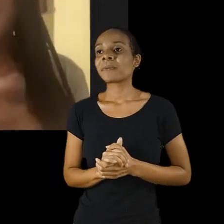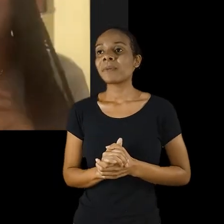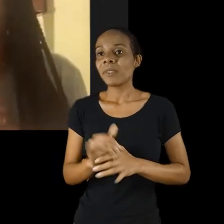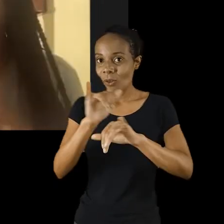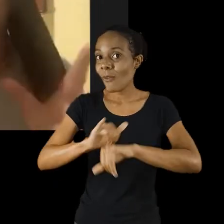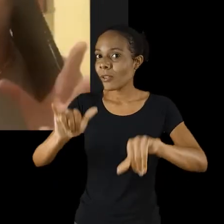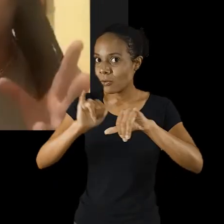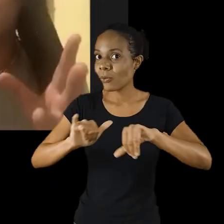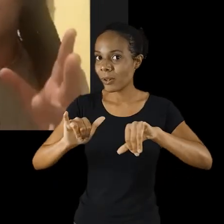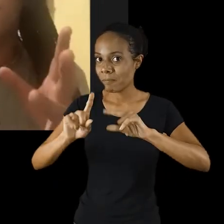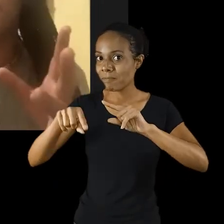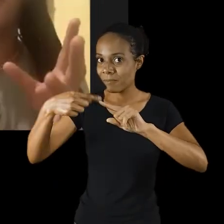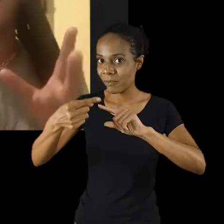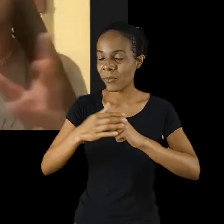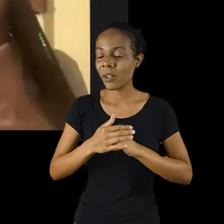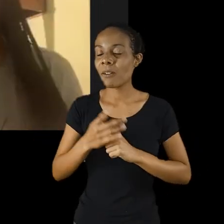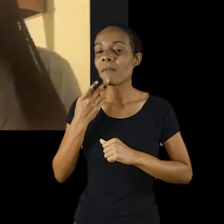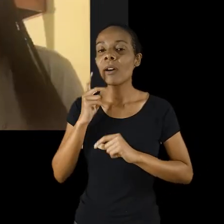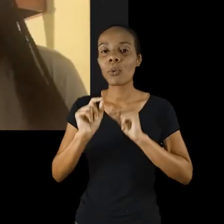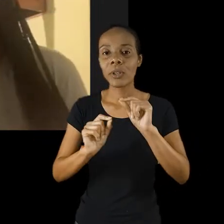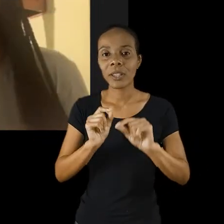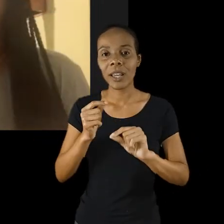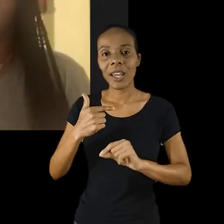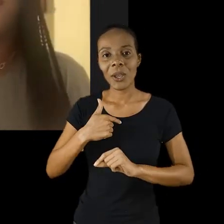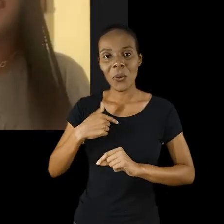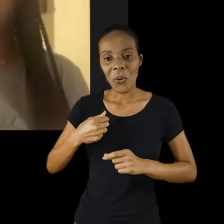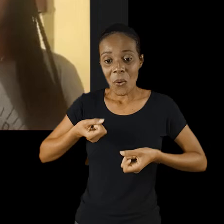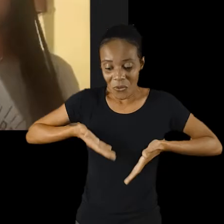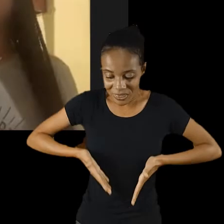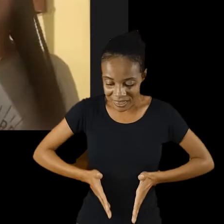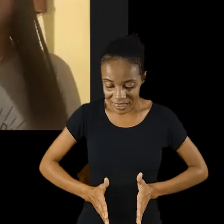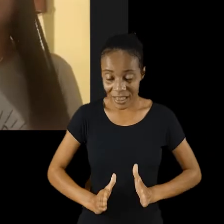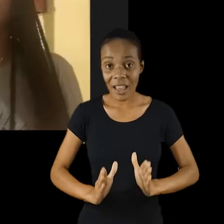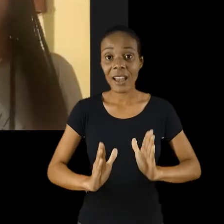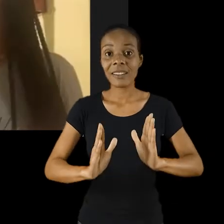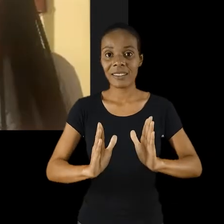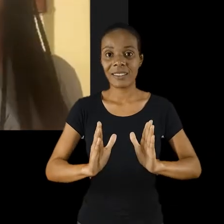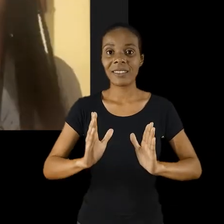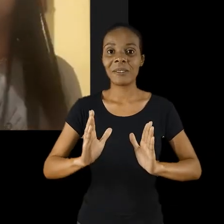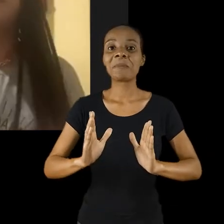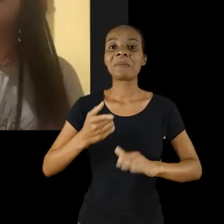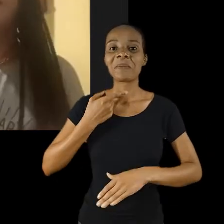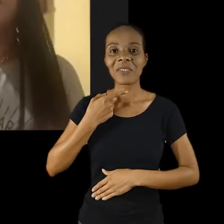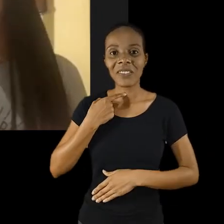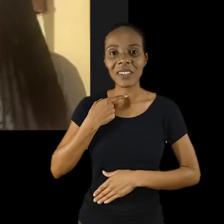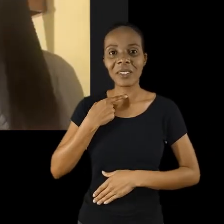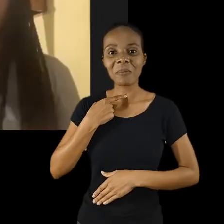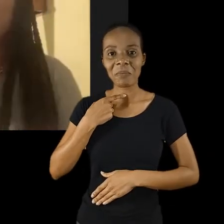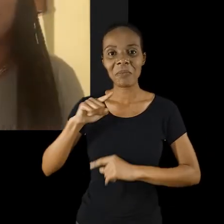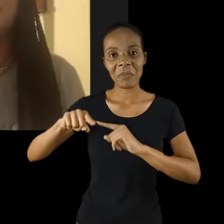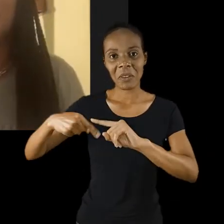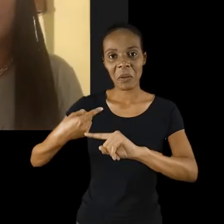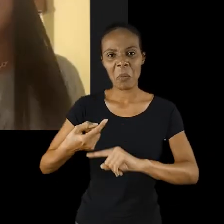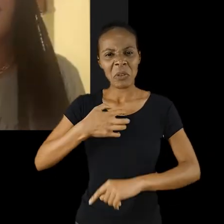nasci travesti, me tornei raivosa para me defender. E eu nunca tinha prestado atenção no que eu tinha escrito. Meu namorado